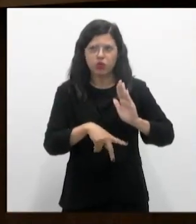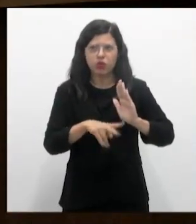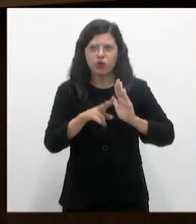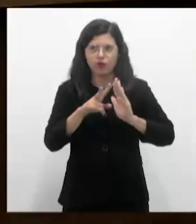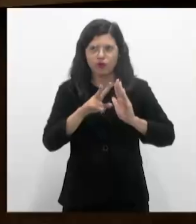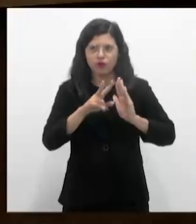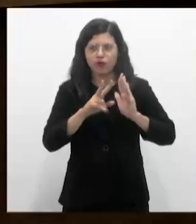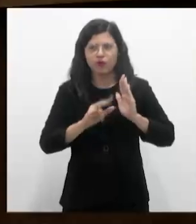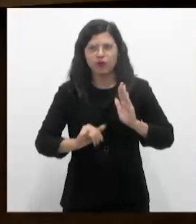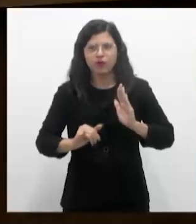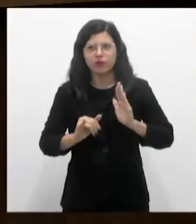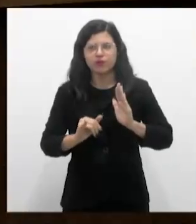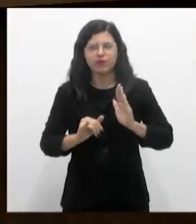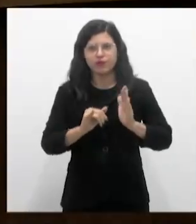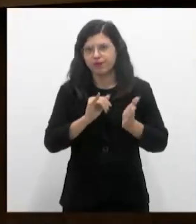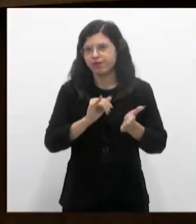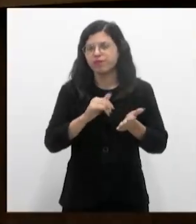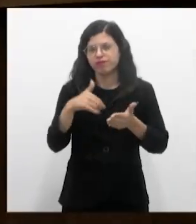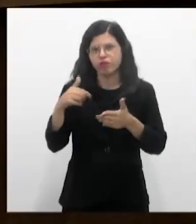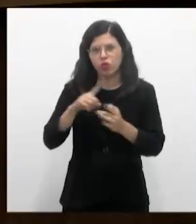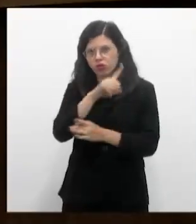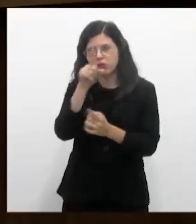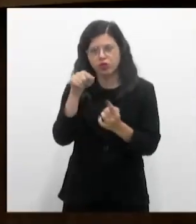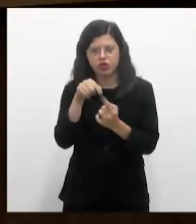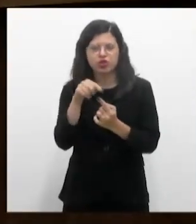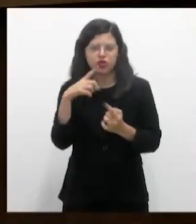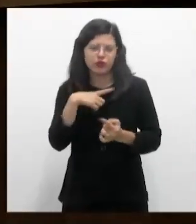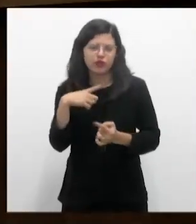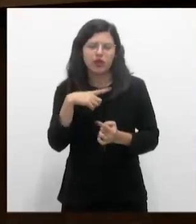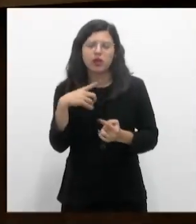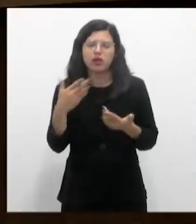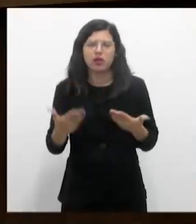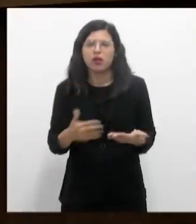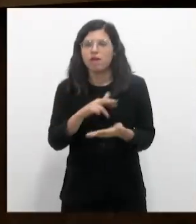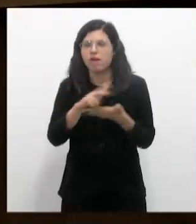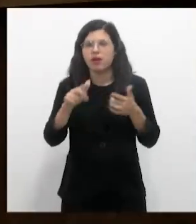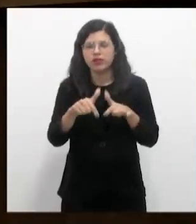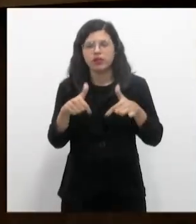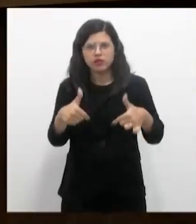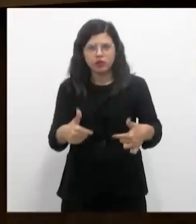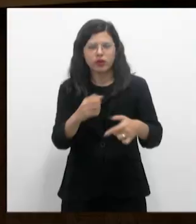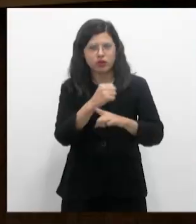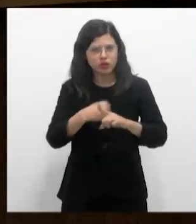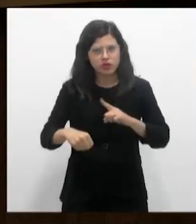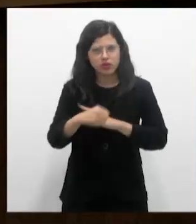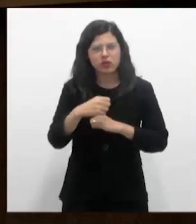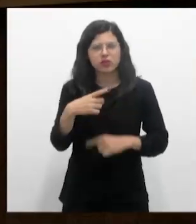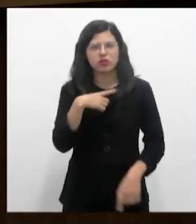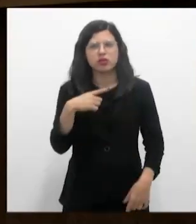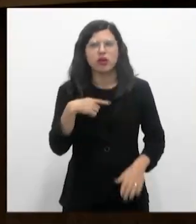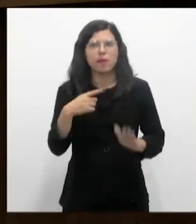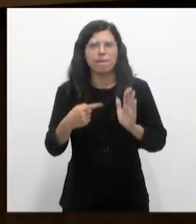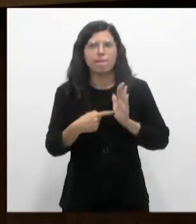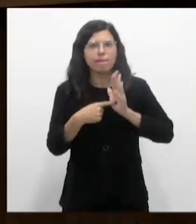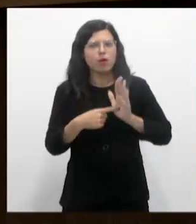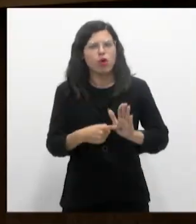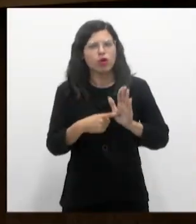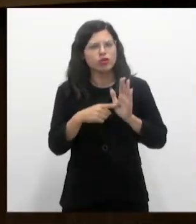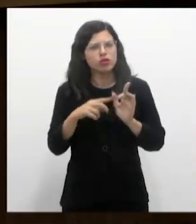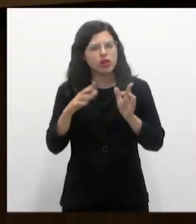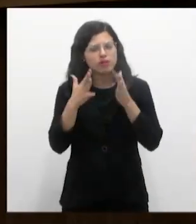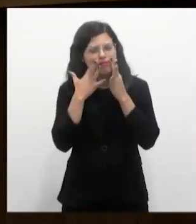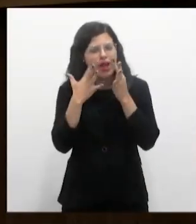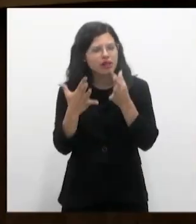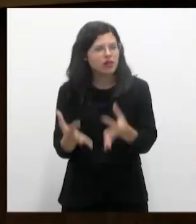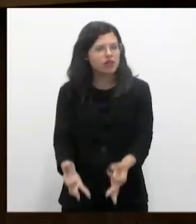nesse sentido. Várias providências que a sociedade toma no sentido de que mostre um olhar de atenção, um